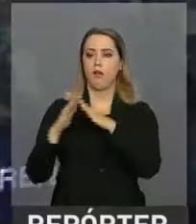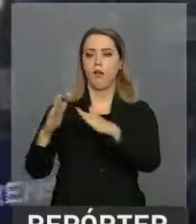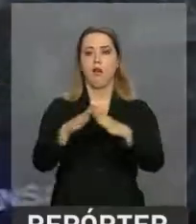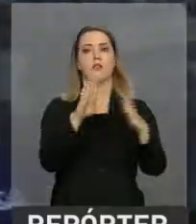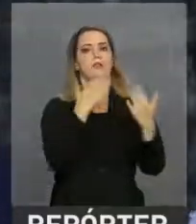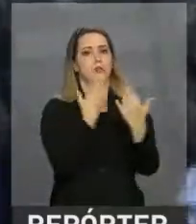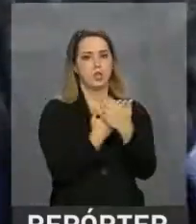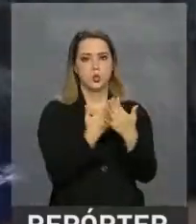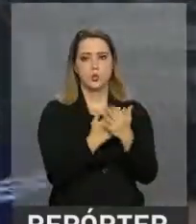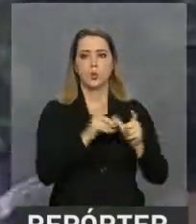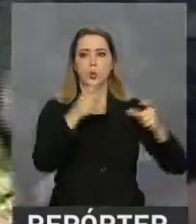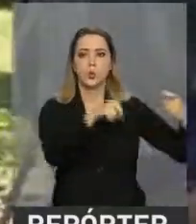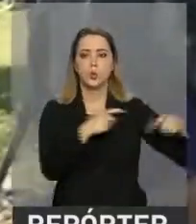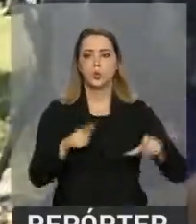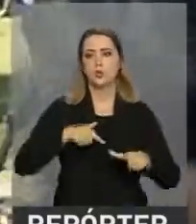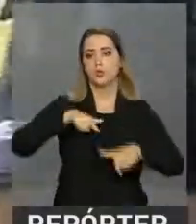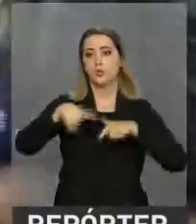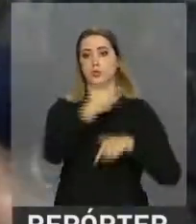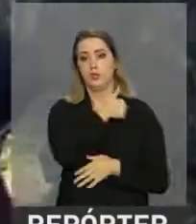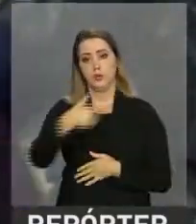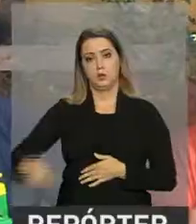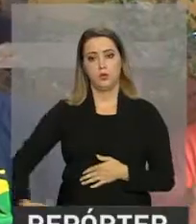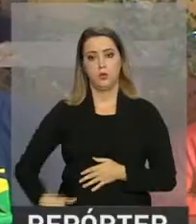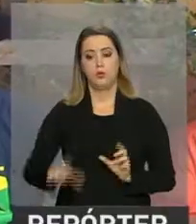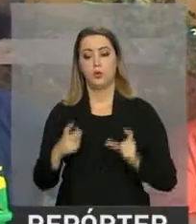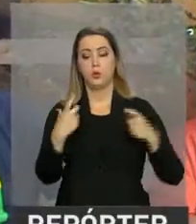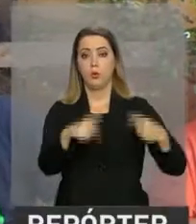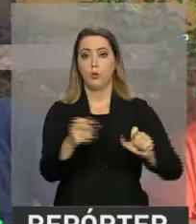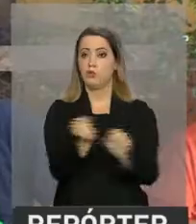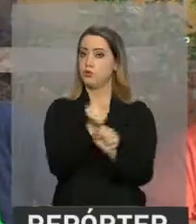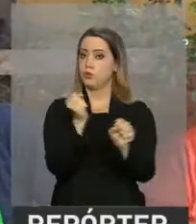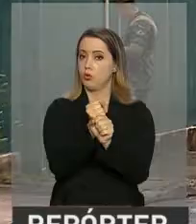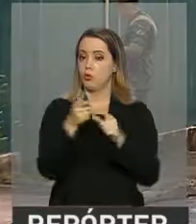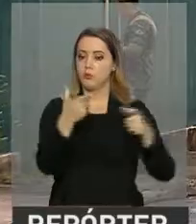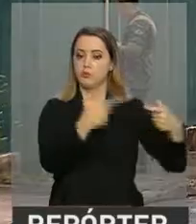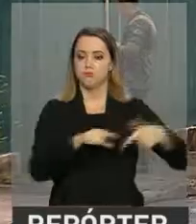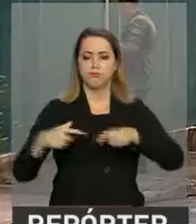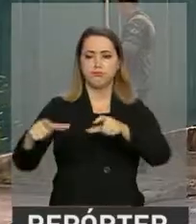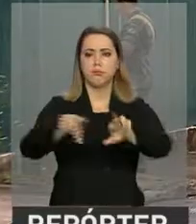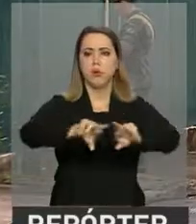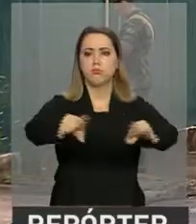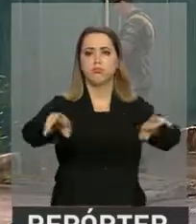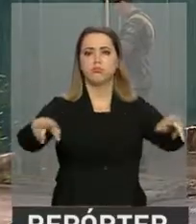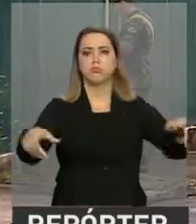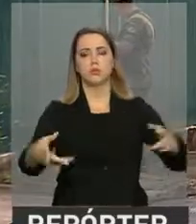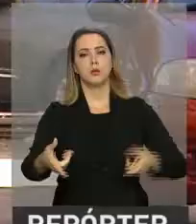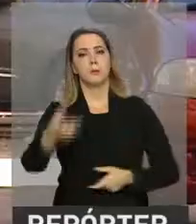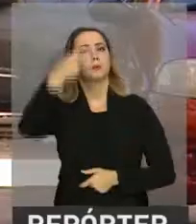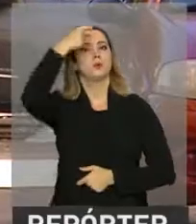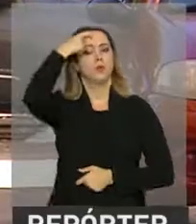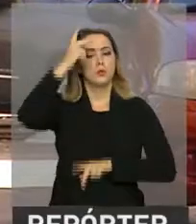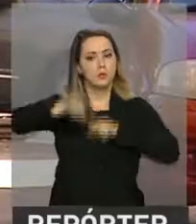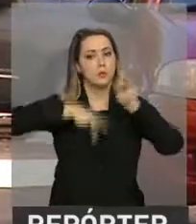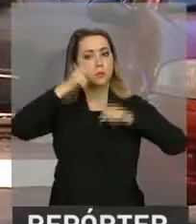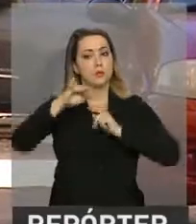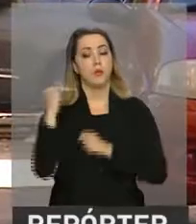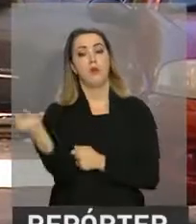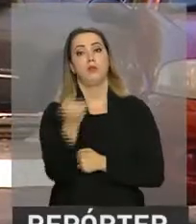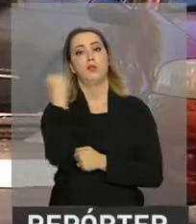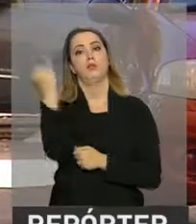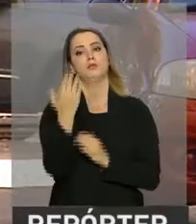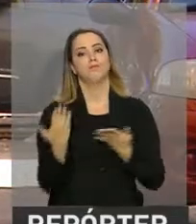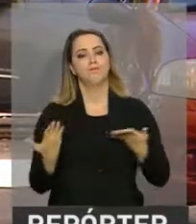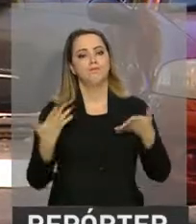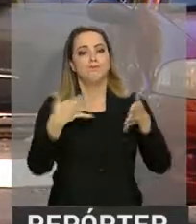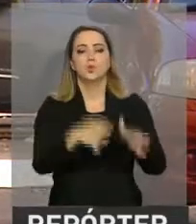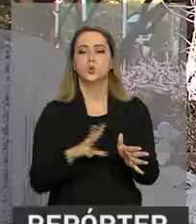e órgãos públicos canteiros de obras e outros locais para conscientizar a população sobre a importância do